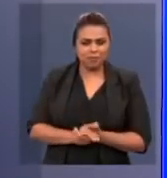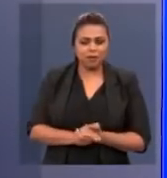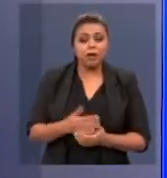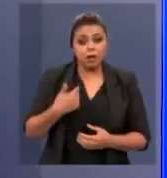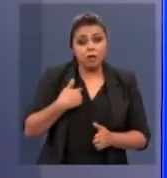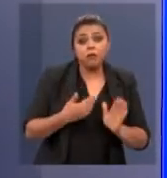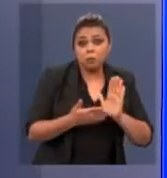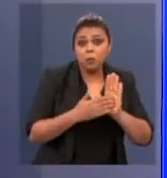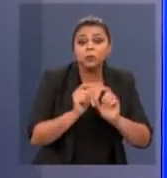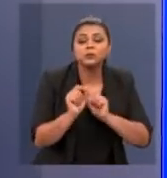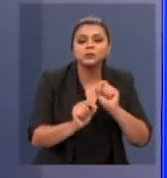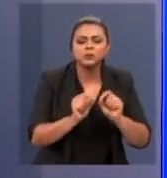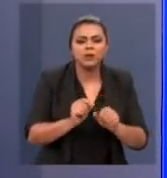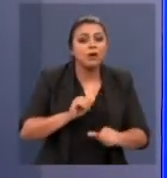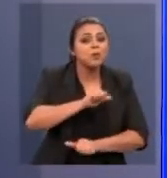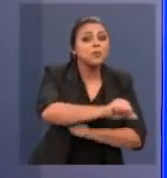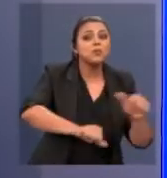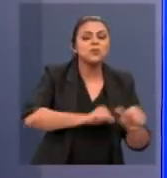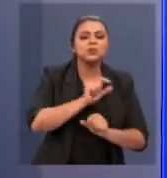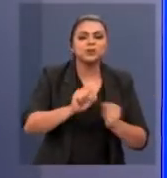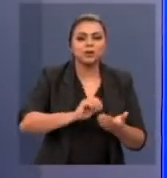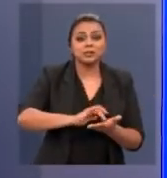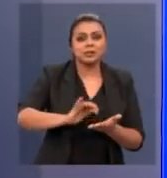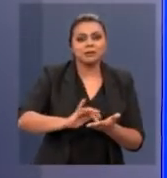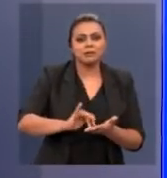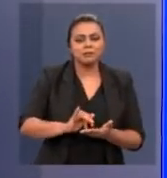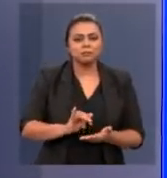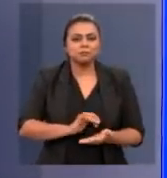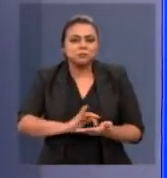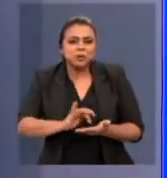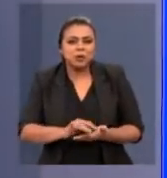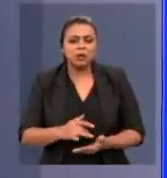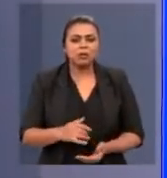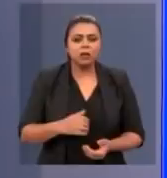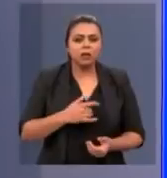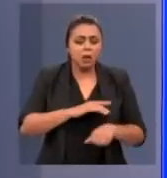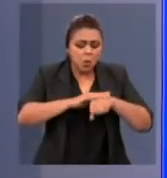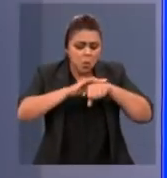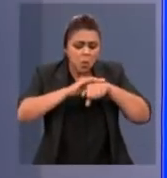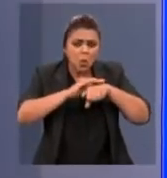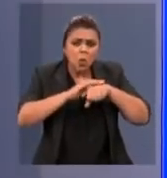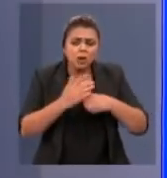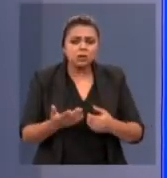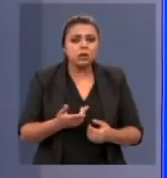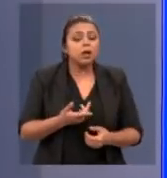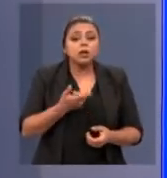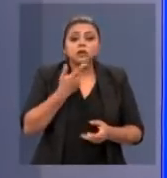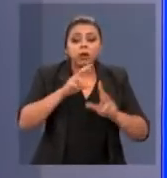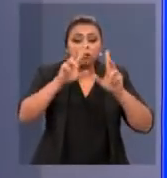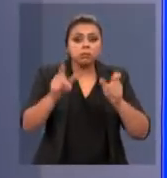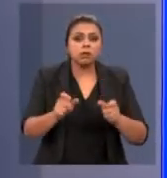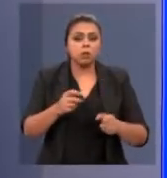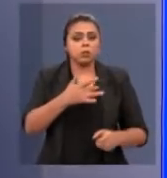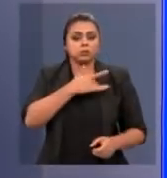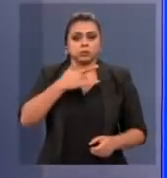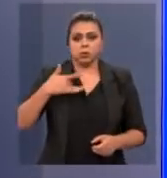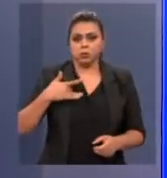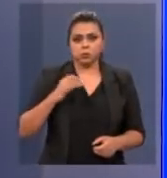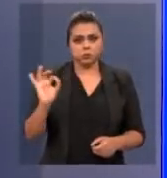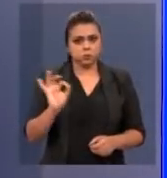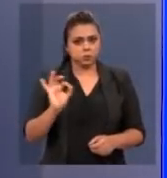tenho sugiro que eles mudem o programa disso a secretaria da doença não se fala em tratar da saúde não seja o nosso